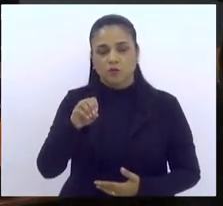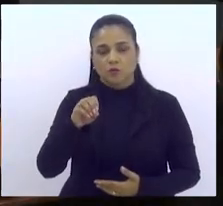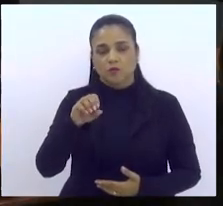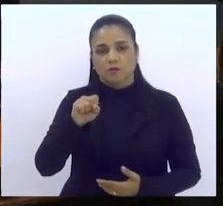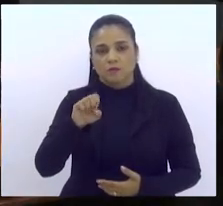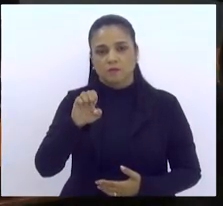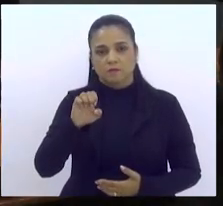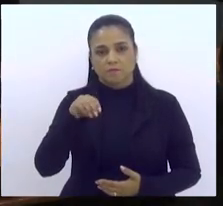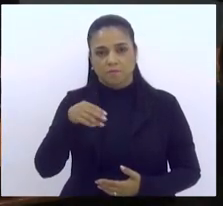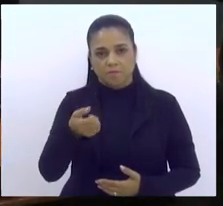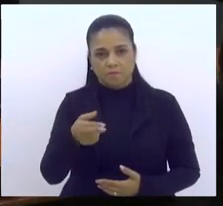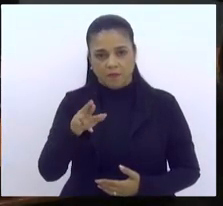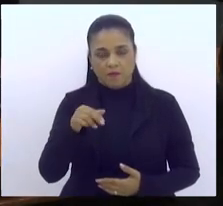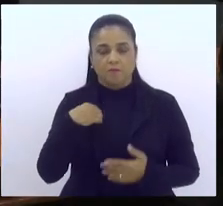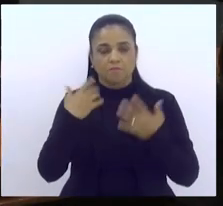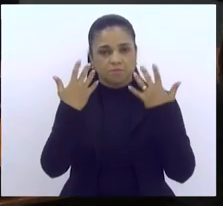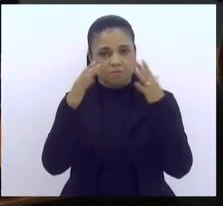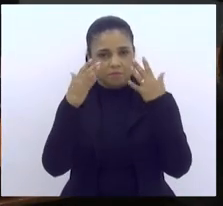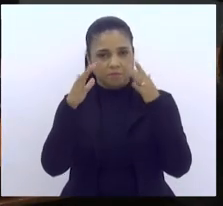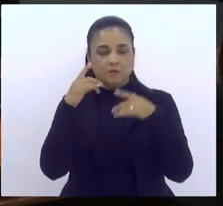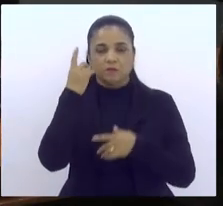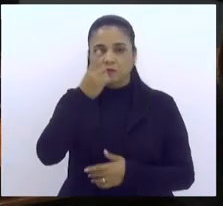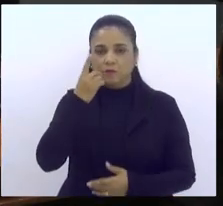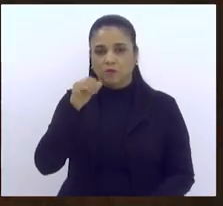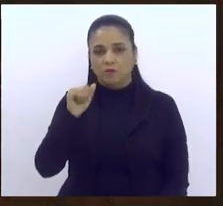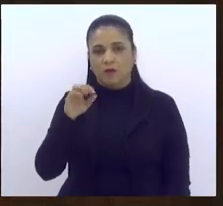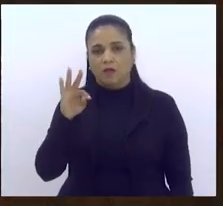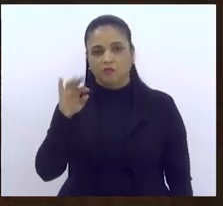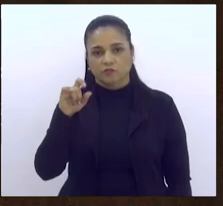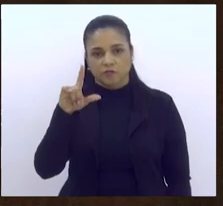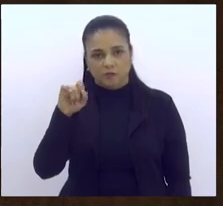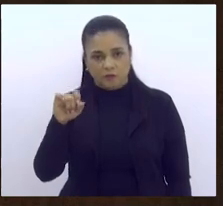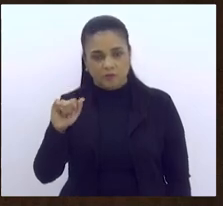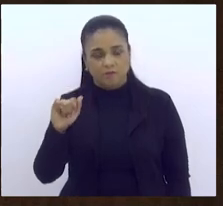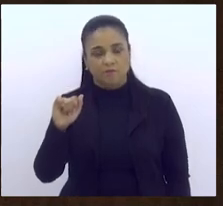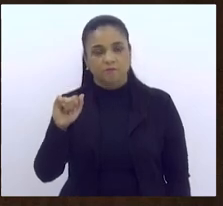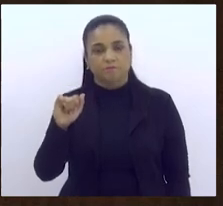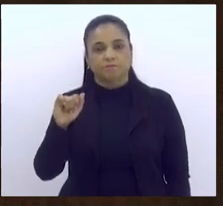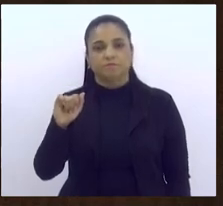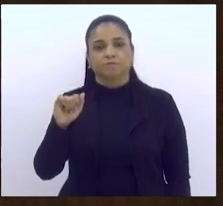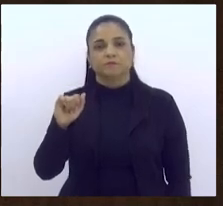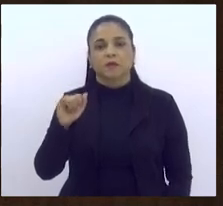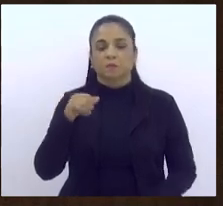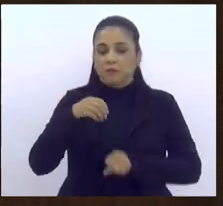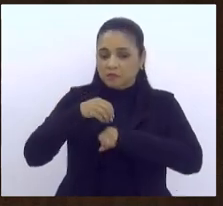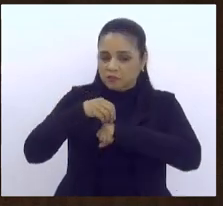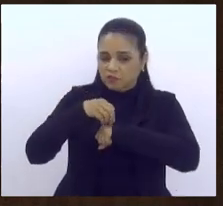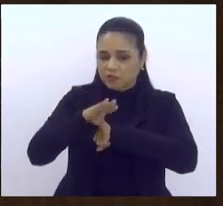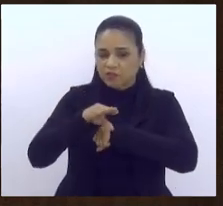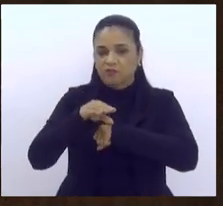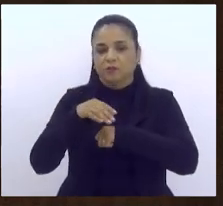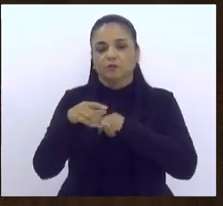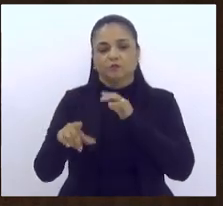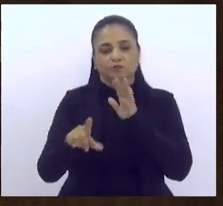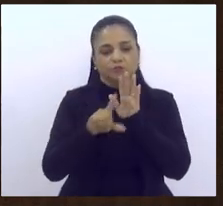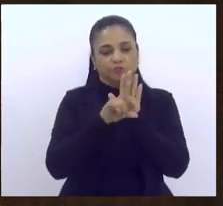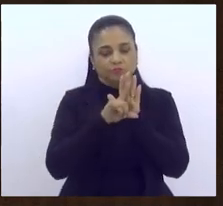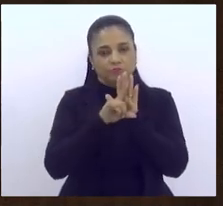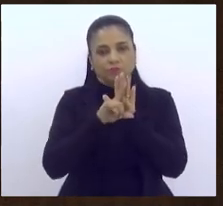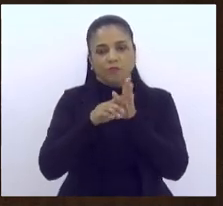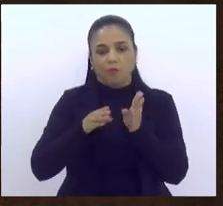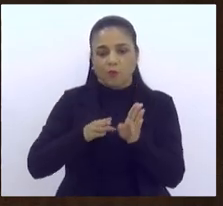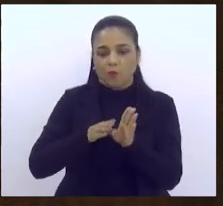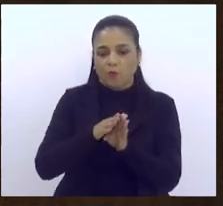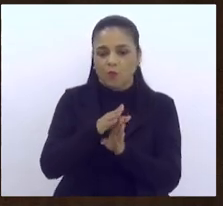Obrigado, presidente. Primeiro, eu parabenizar o deputado Átila Nunes por essa indicação legislativa